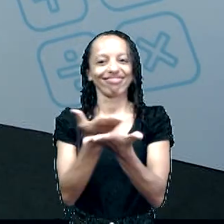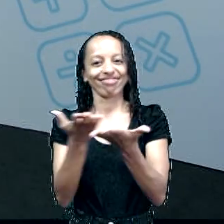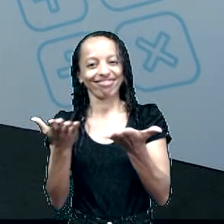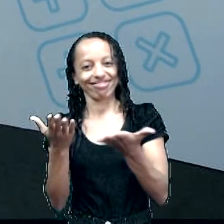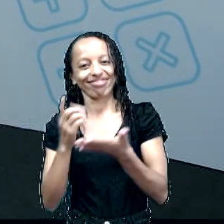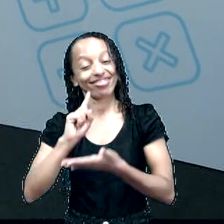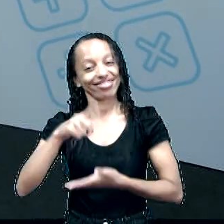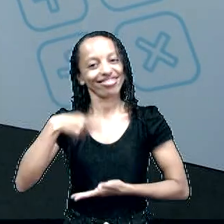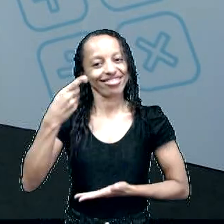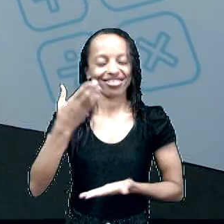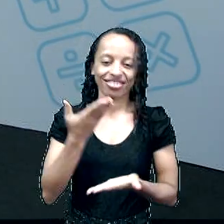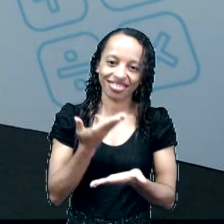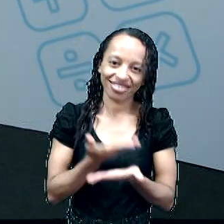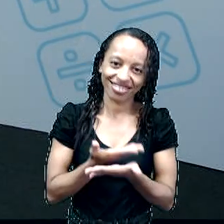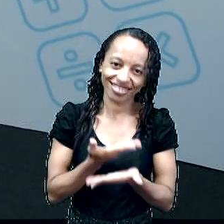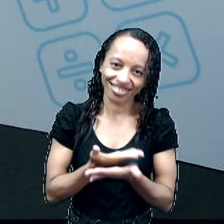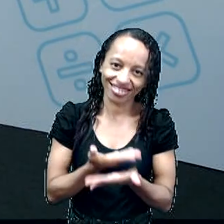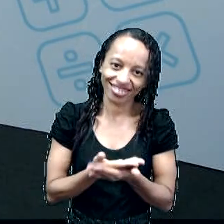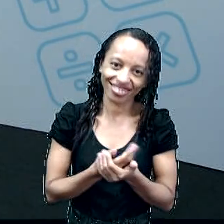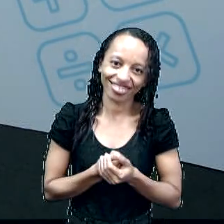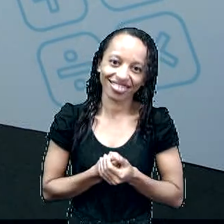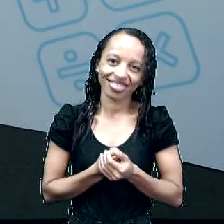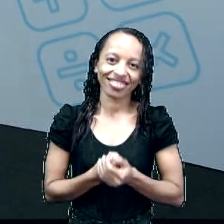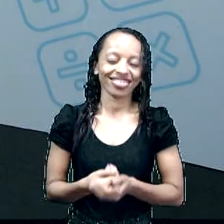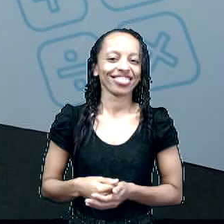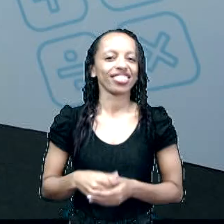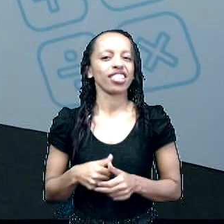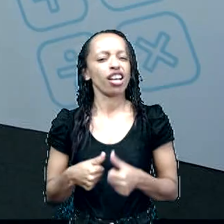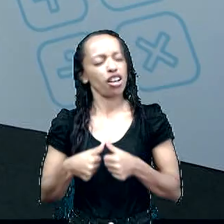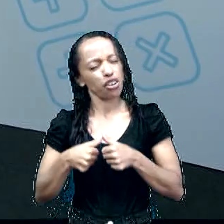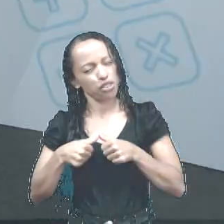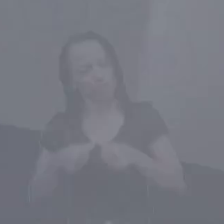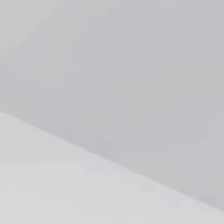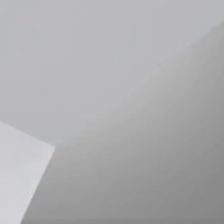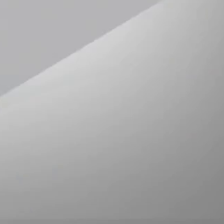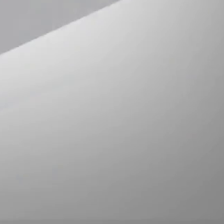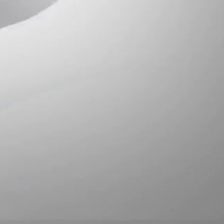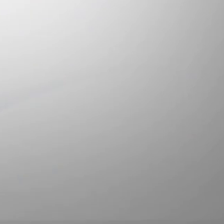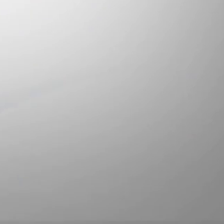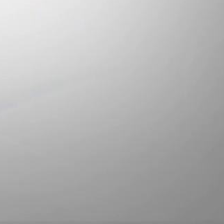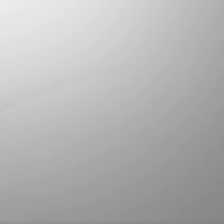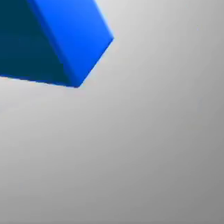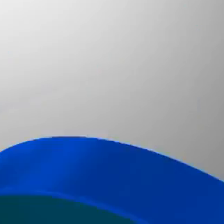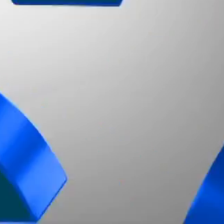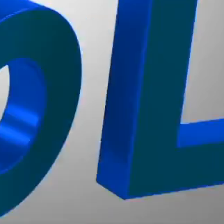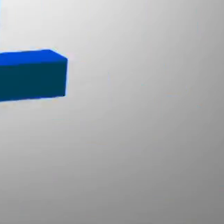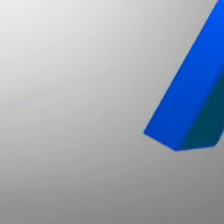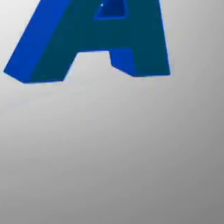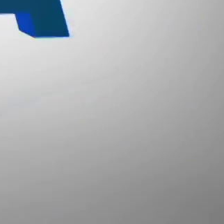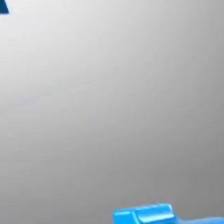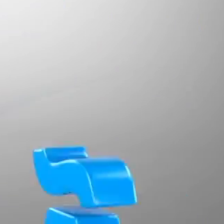fiquem aí com a próxima aula valeu e